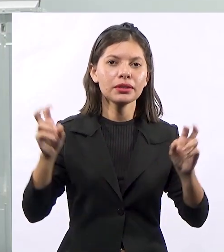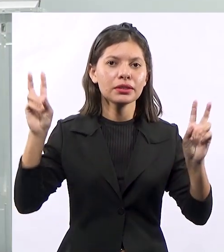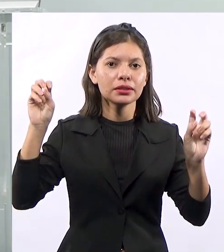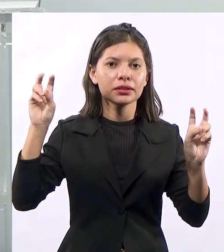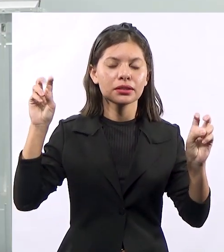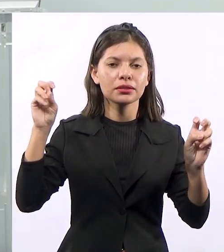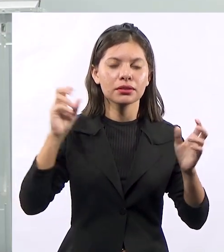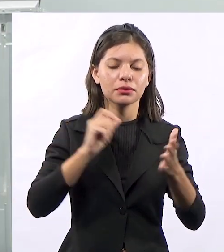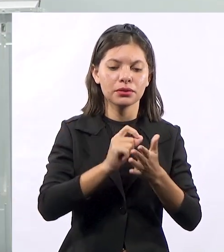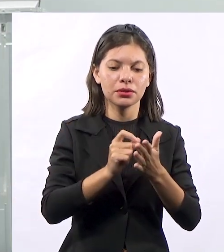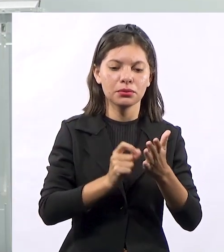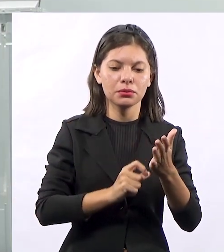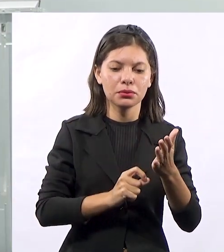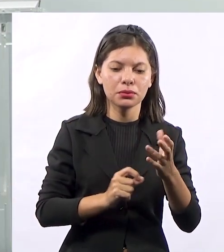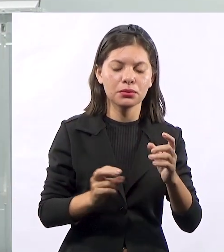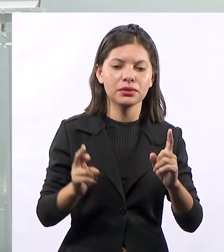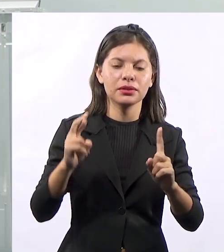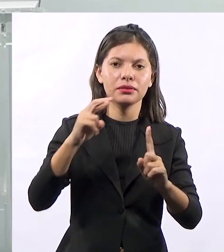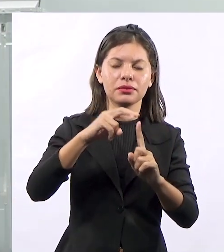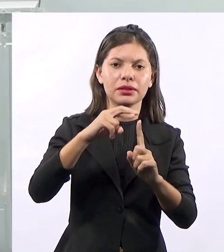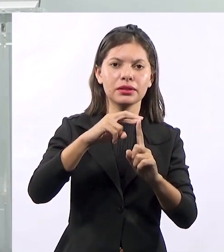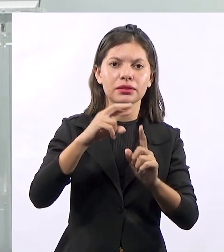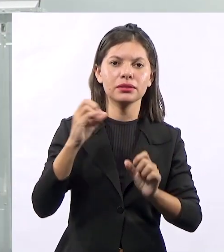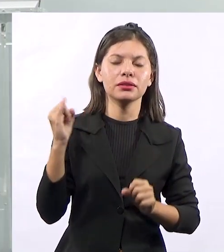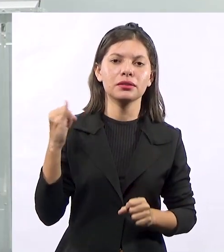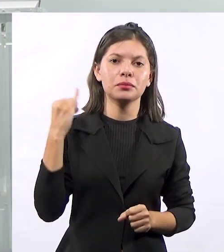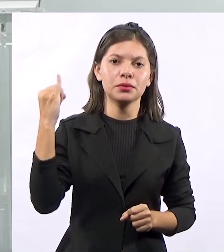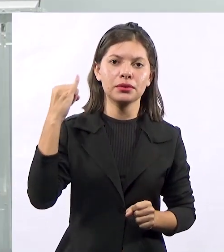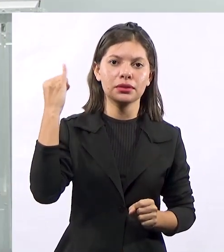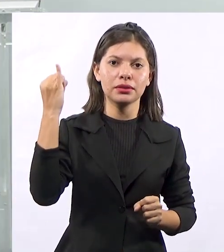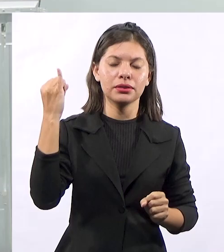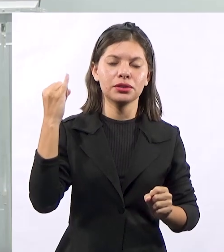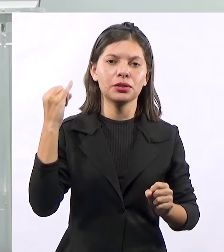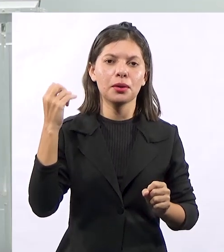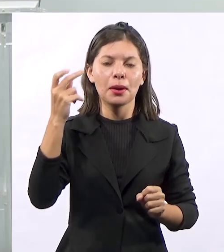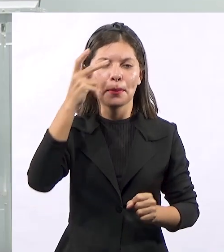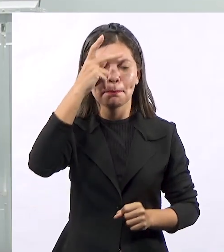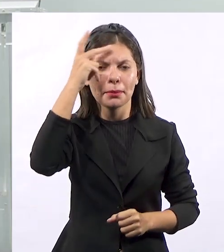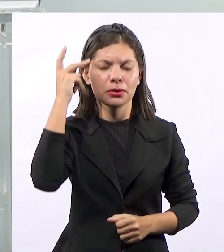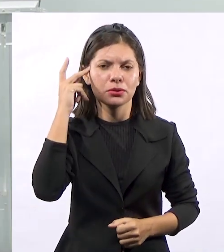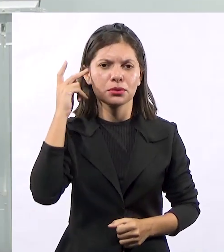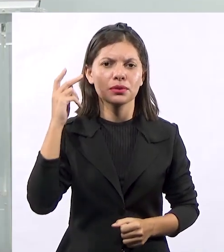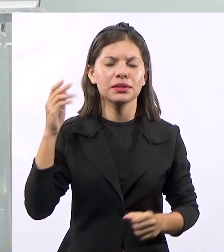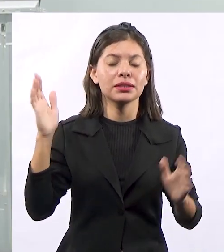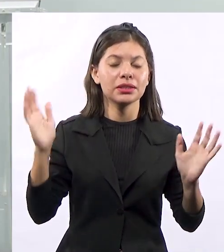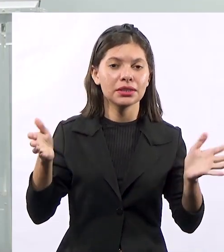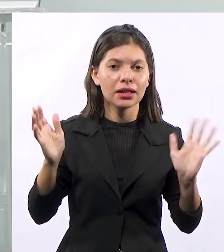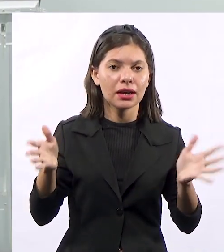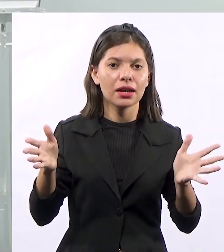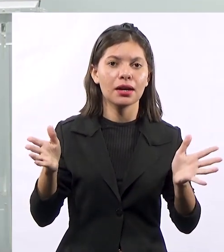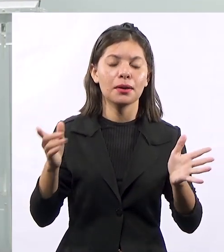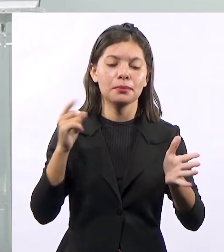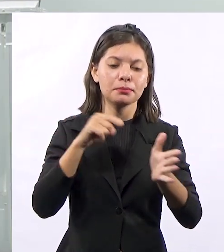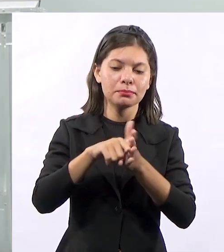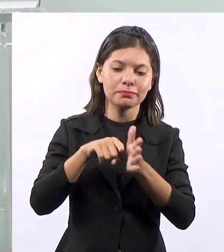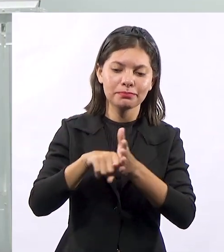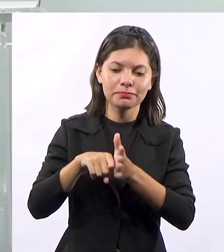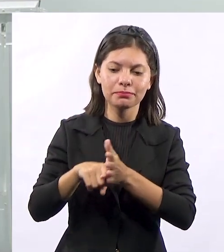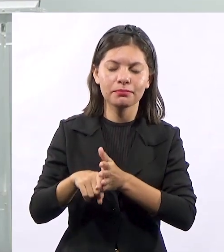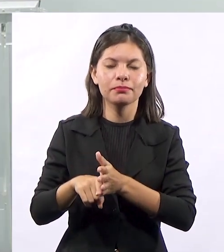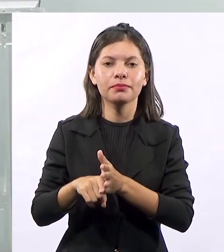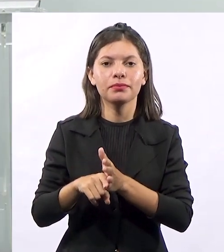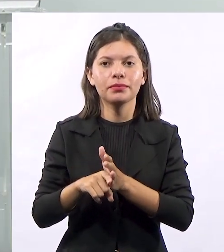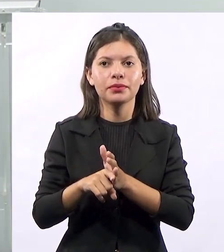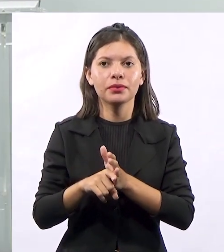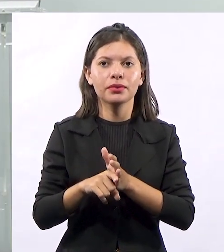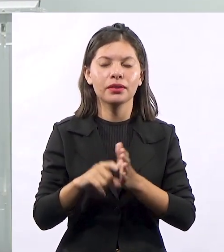de autores e referências importantes, são pessoas que já pesquisaram, que já testaram sobre aquele assunto, que